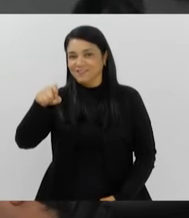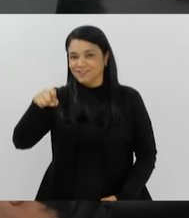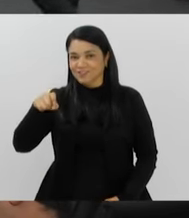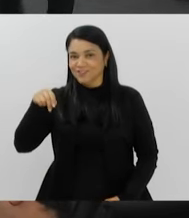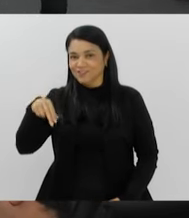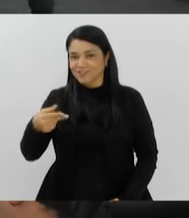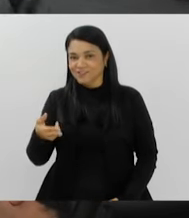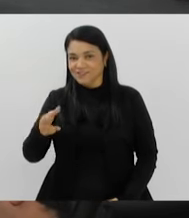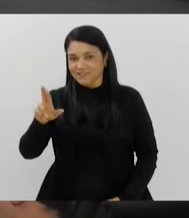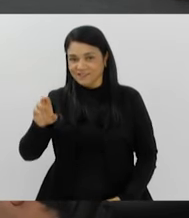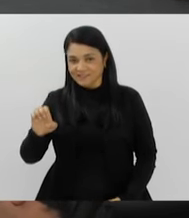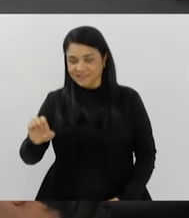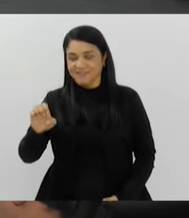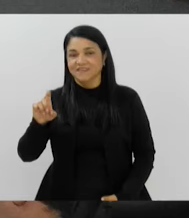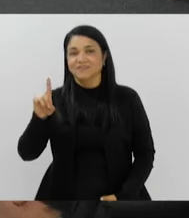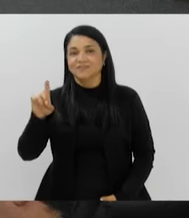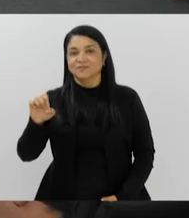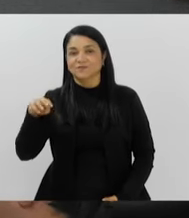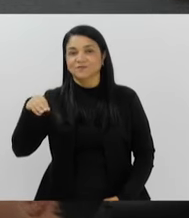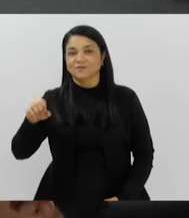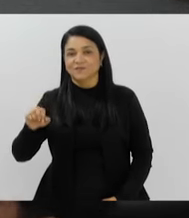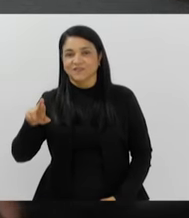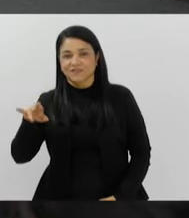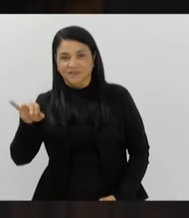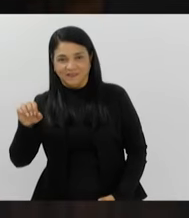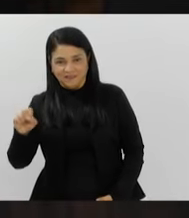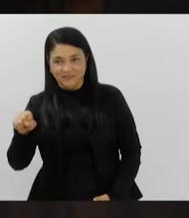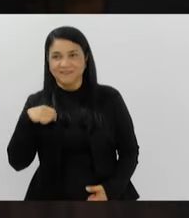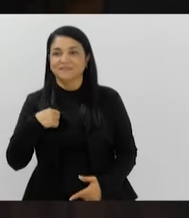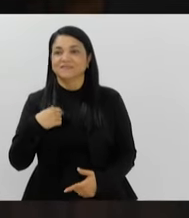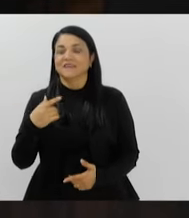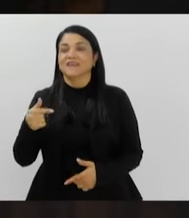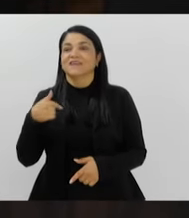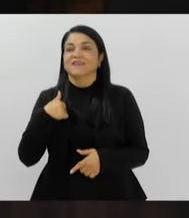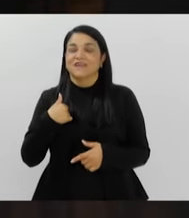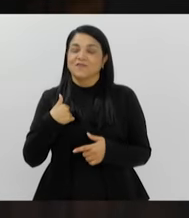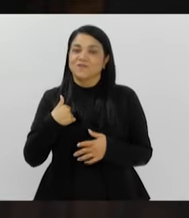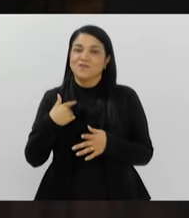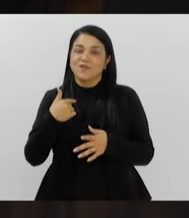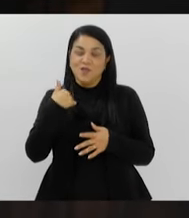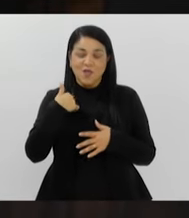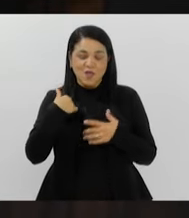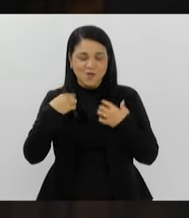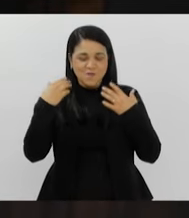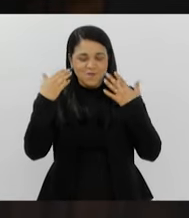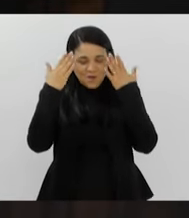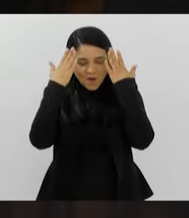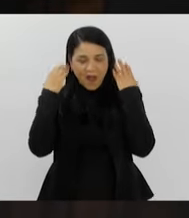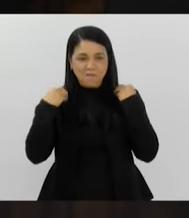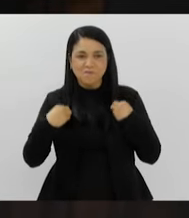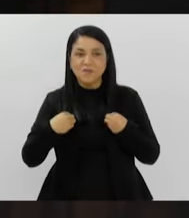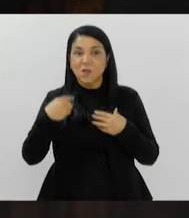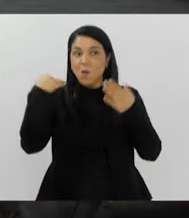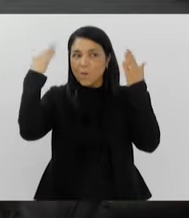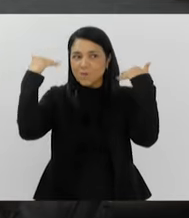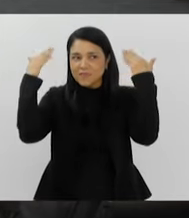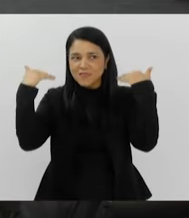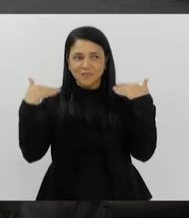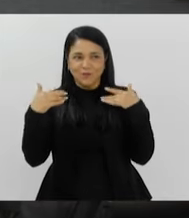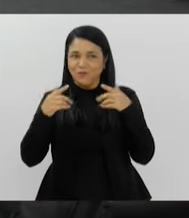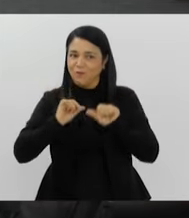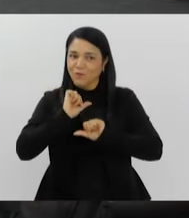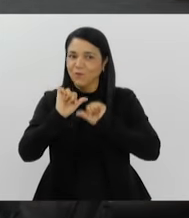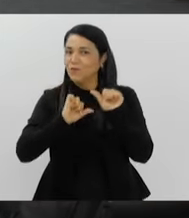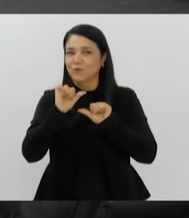Deus foi um mal entendido. Obrigado, deputado. É dizer para vocês que eu não tenho tantos cabelos. Eu pinto os meus cabelos. Uma questão e eu